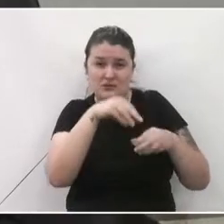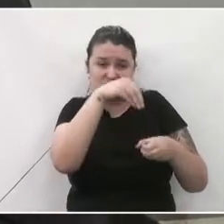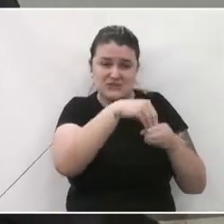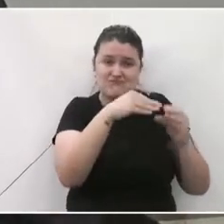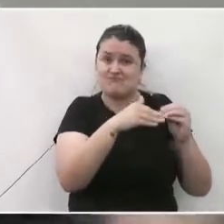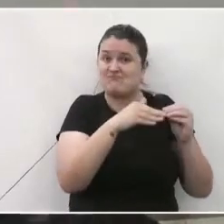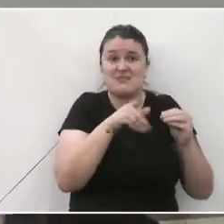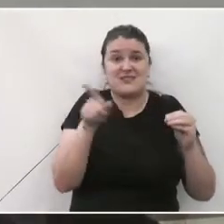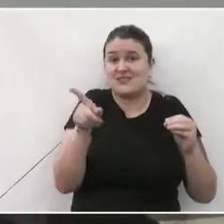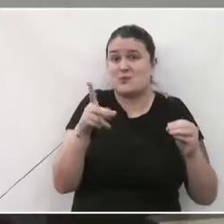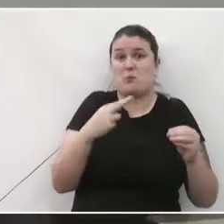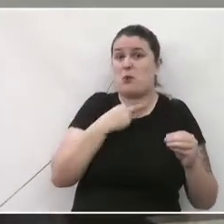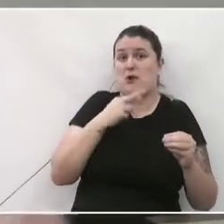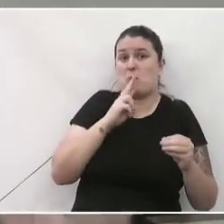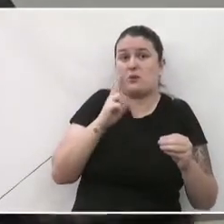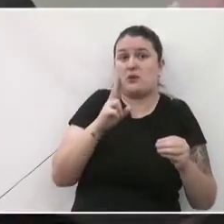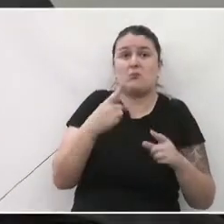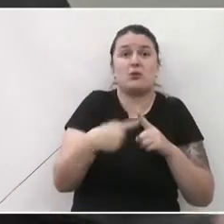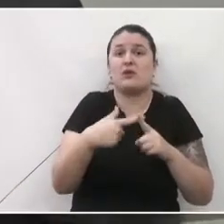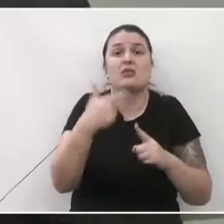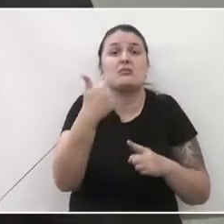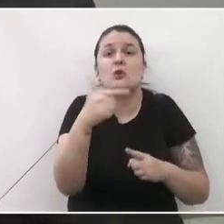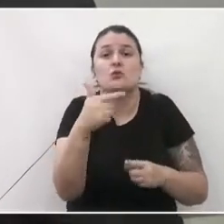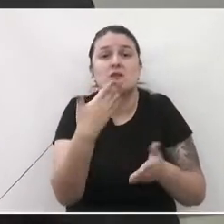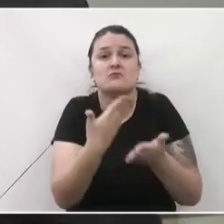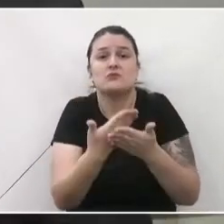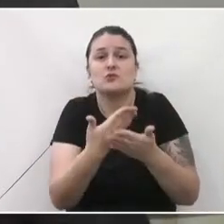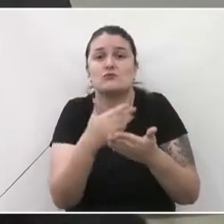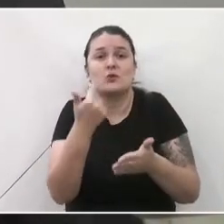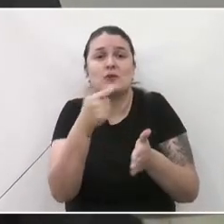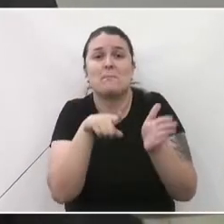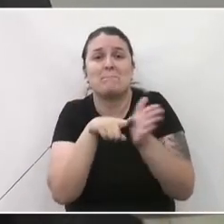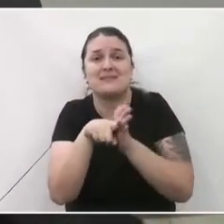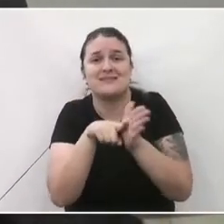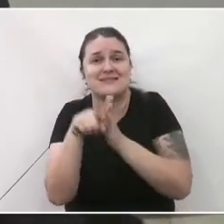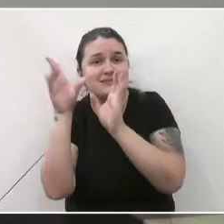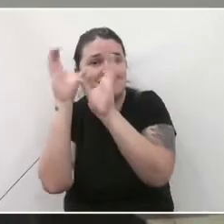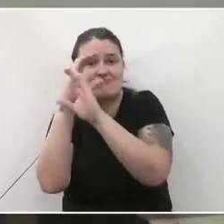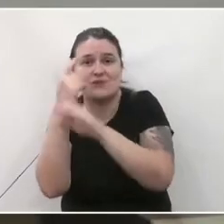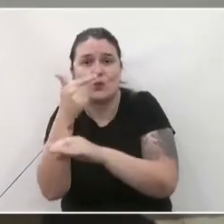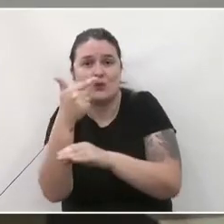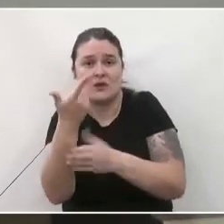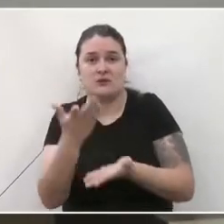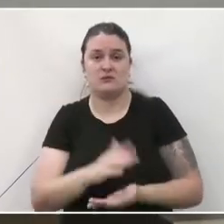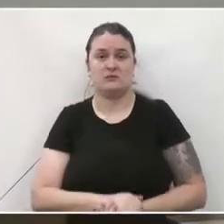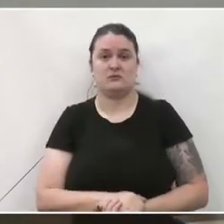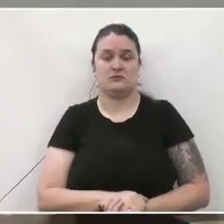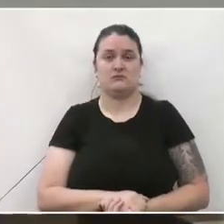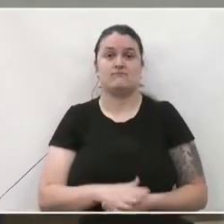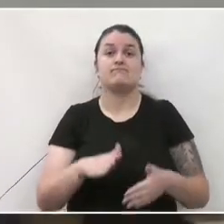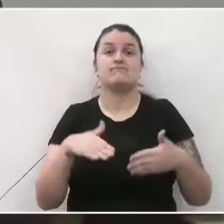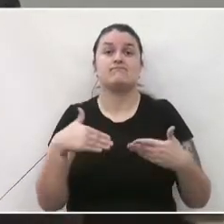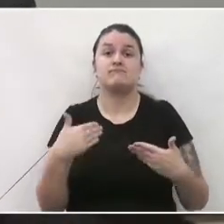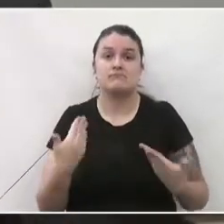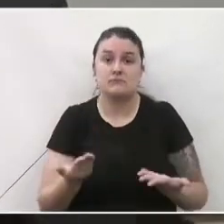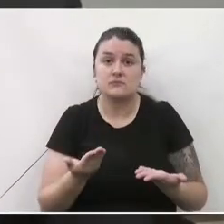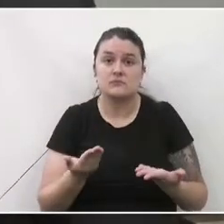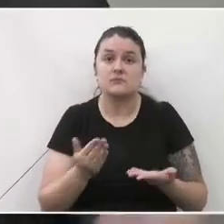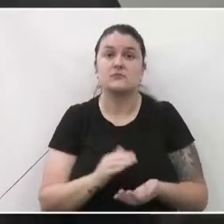ele vai poder responder, nem eu, porque nós não temos estudos para isso, né? Então,